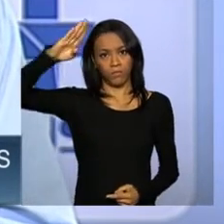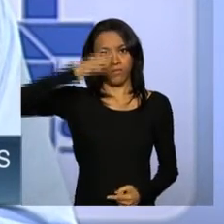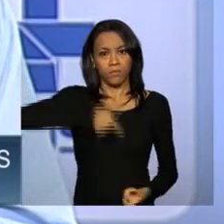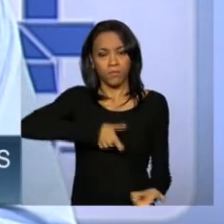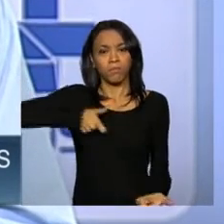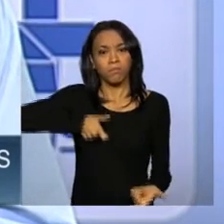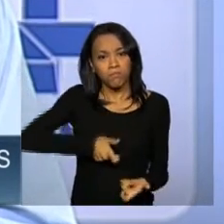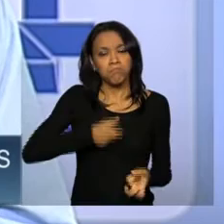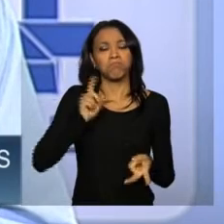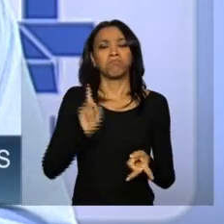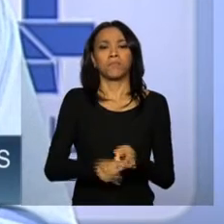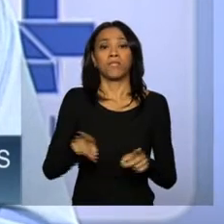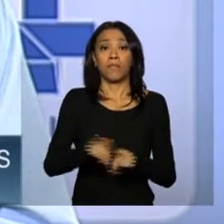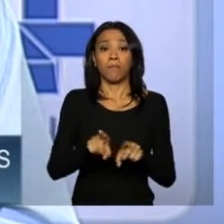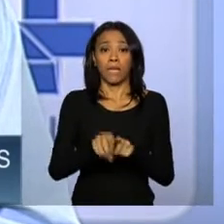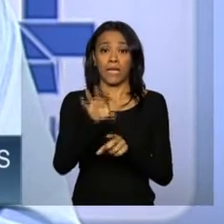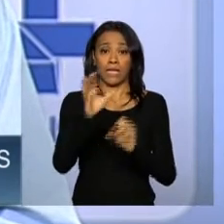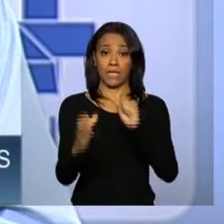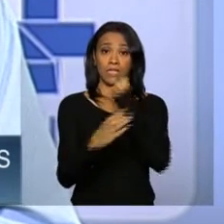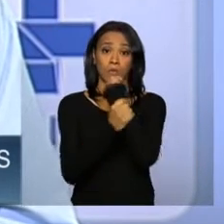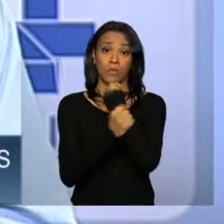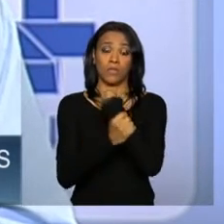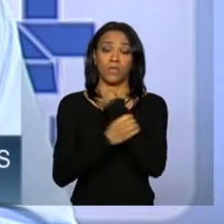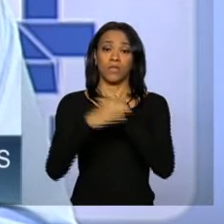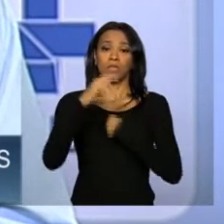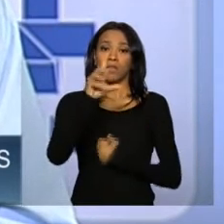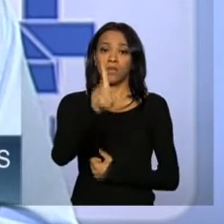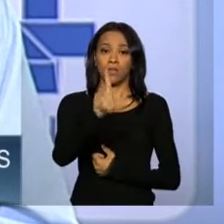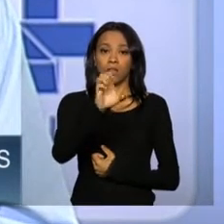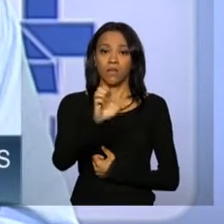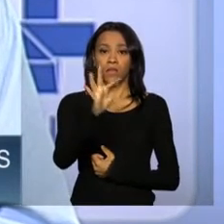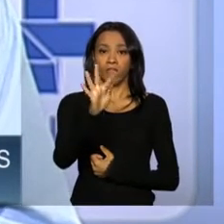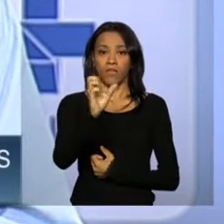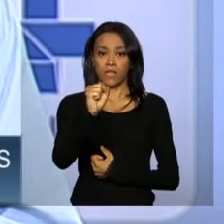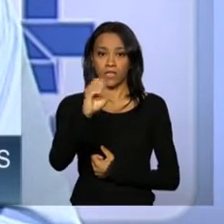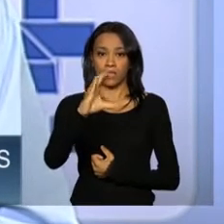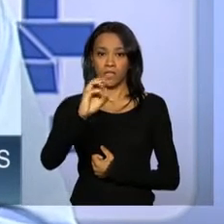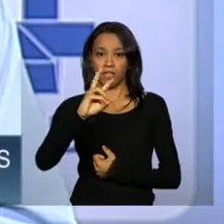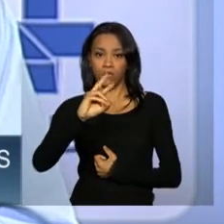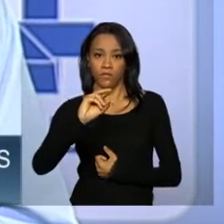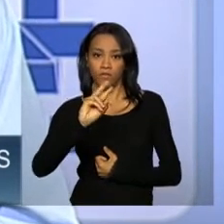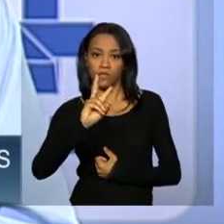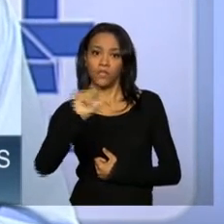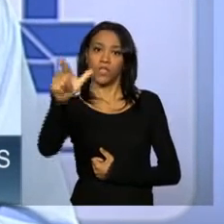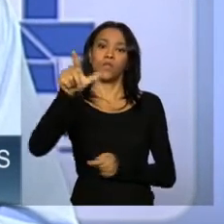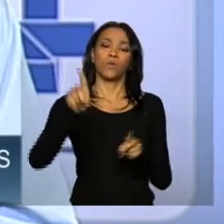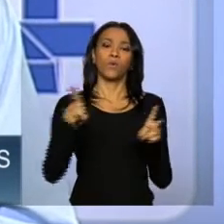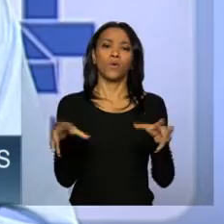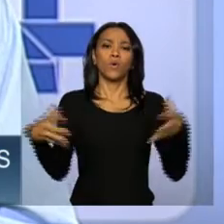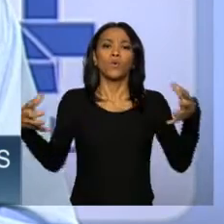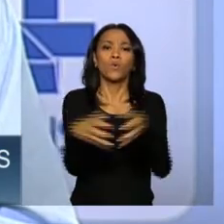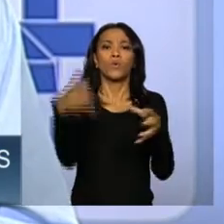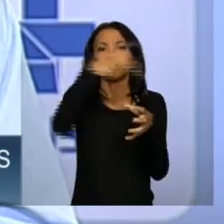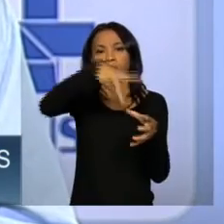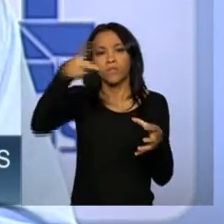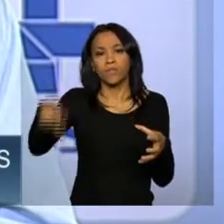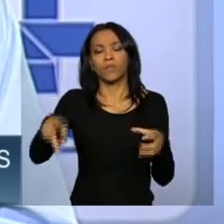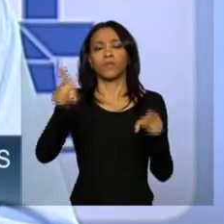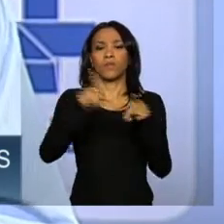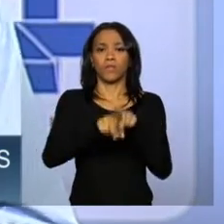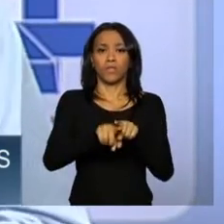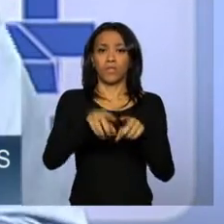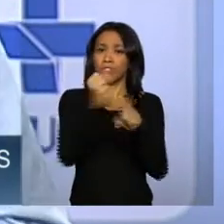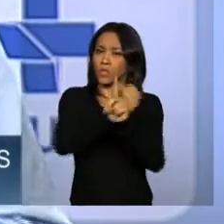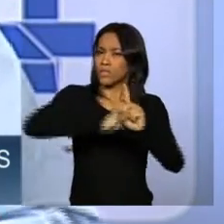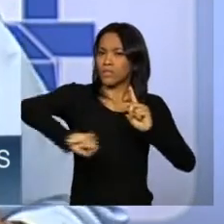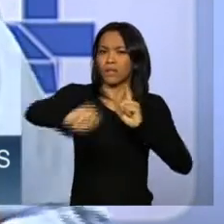Defesa Civil, de profissionais de educação, de assistência e desenvolvimento social, ou seja,